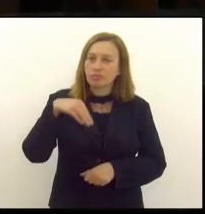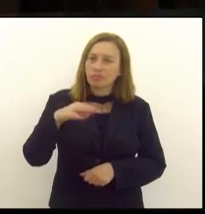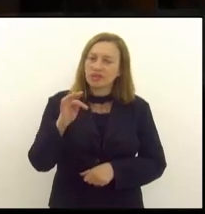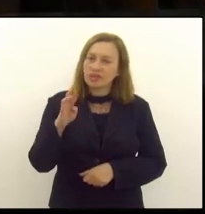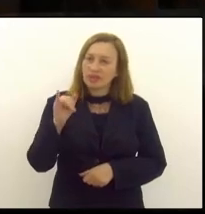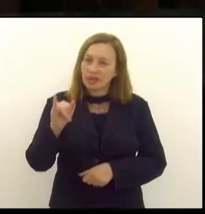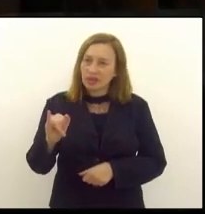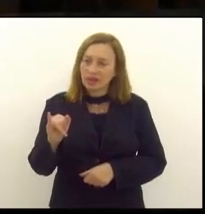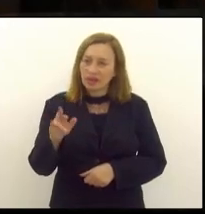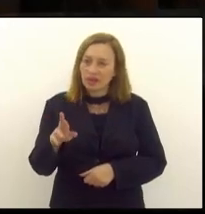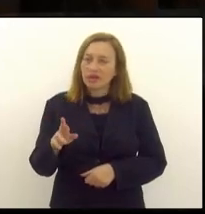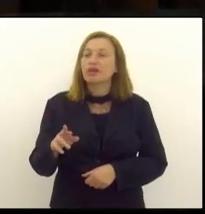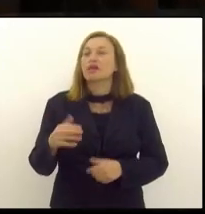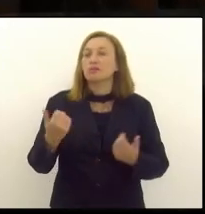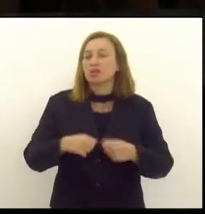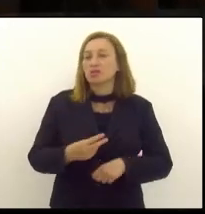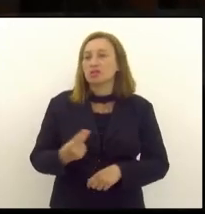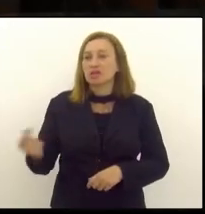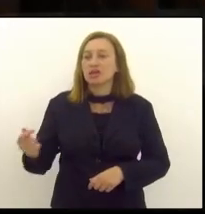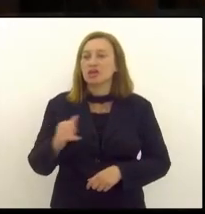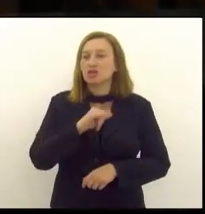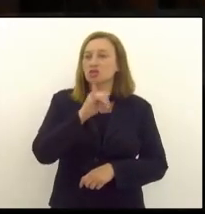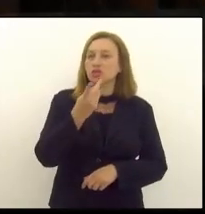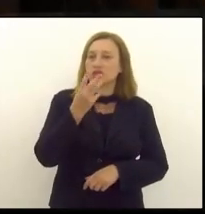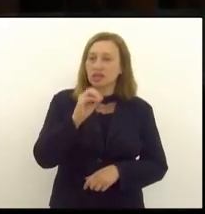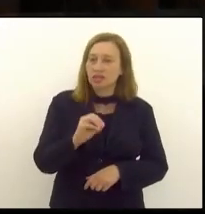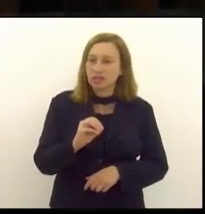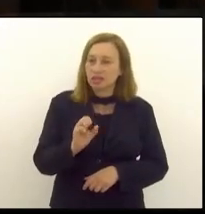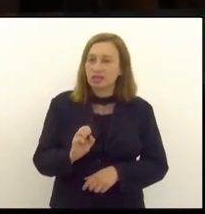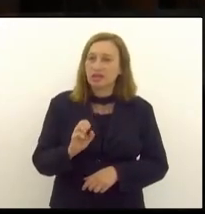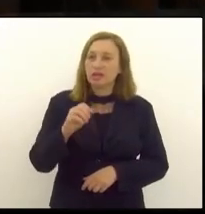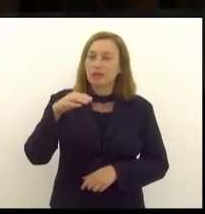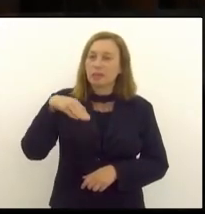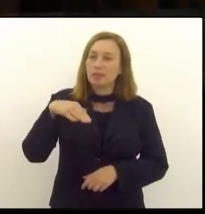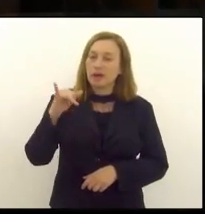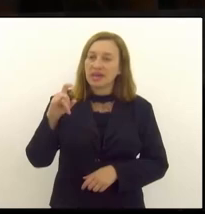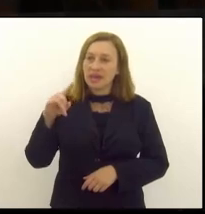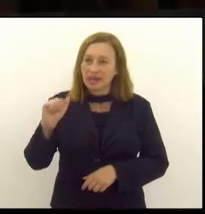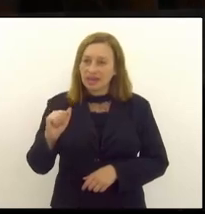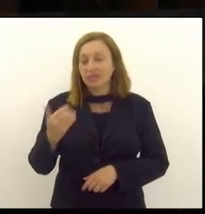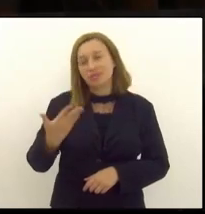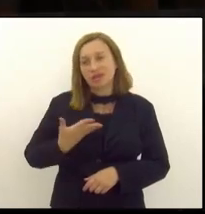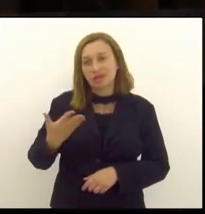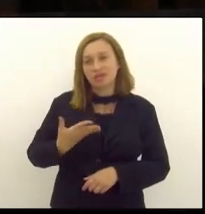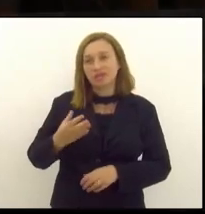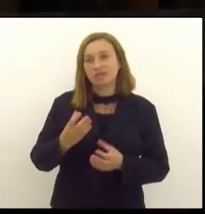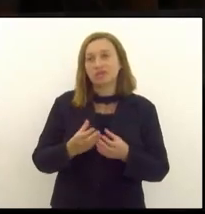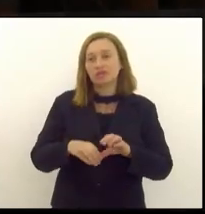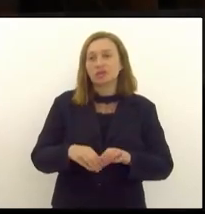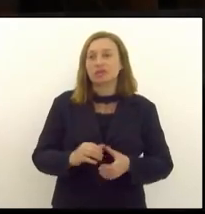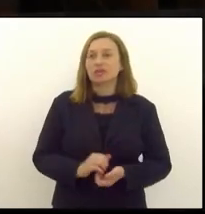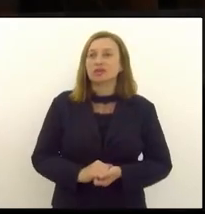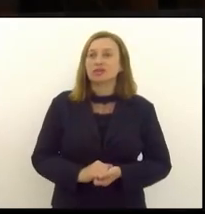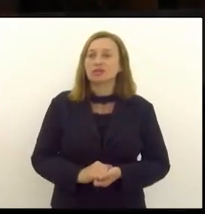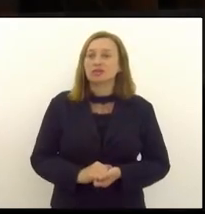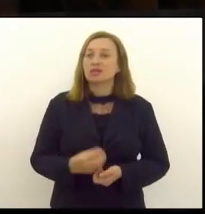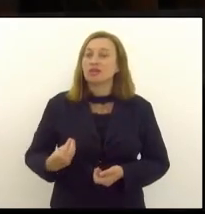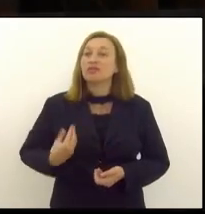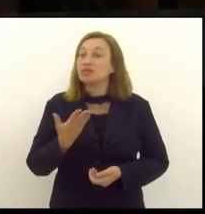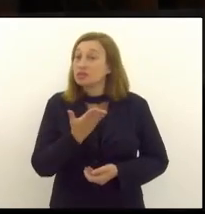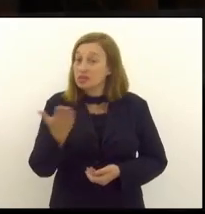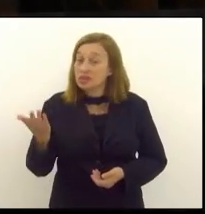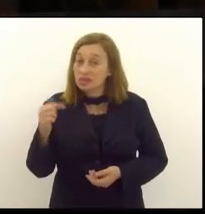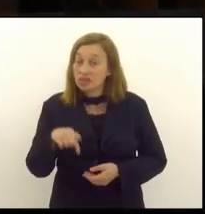teve que sair, e da Juliane, Luciene, Maiana, minha colega, inclusive, de concurso. A presença de vocês